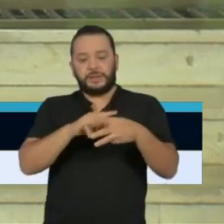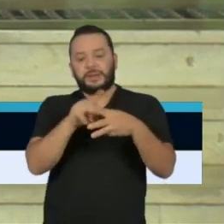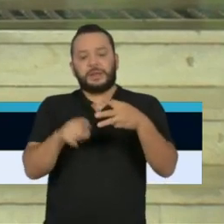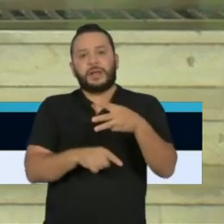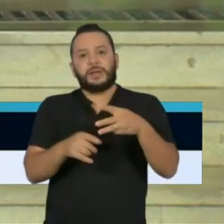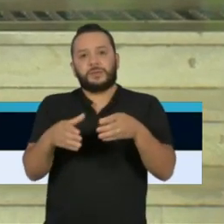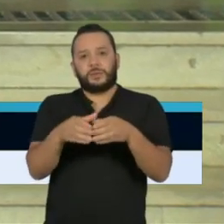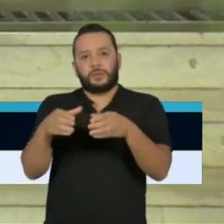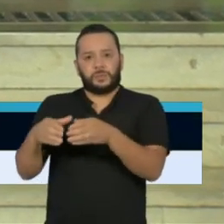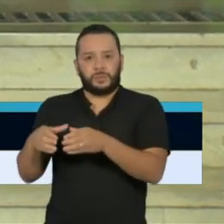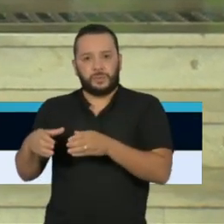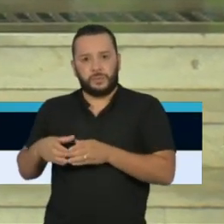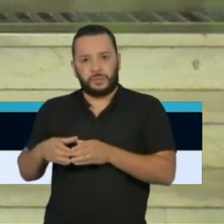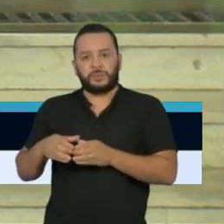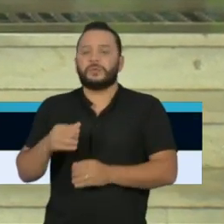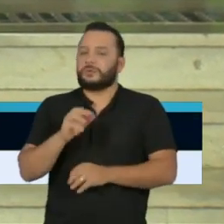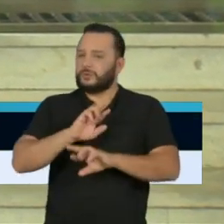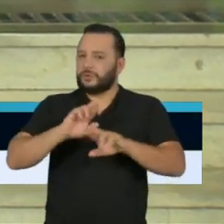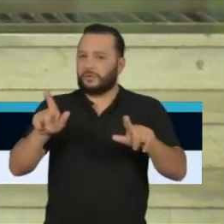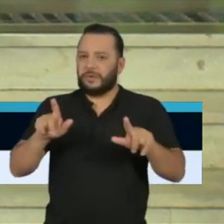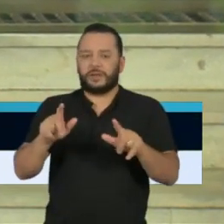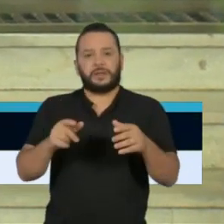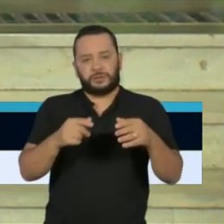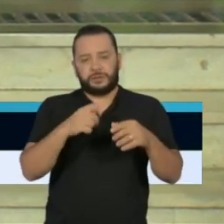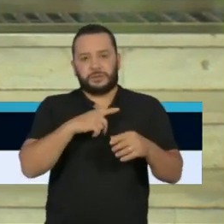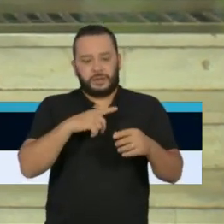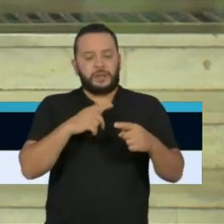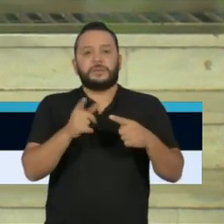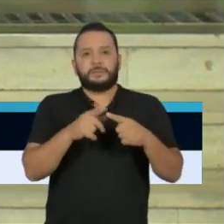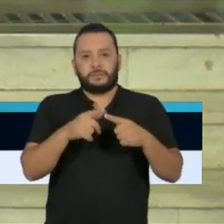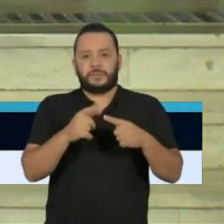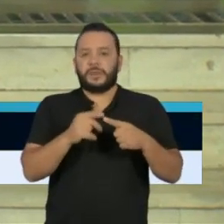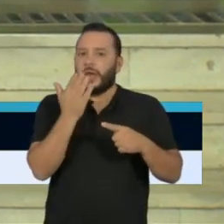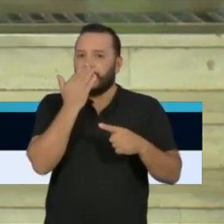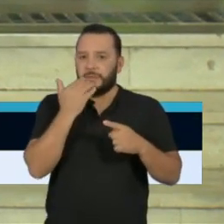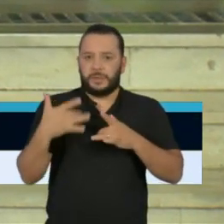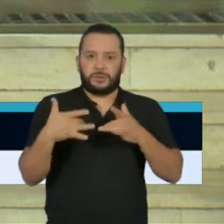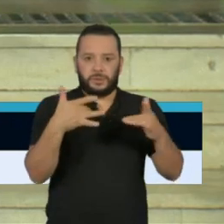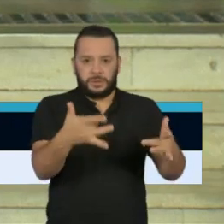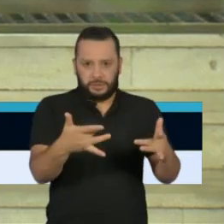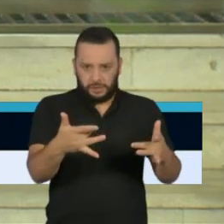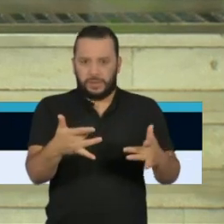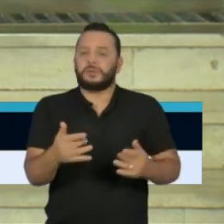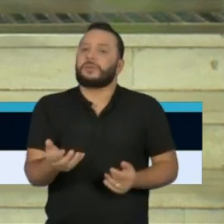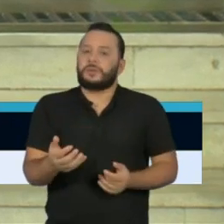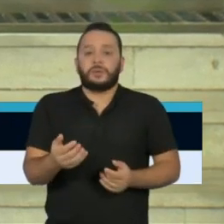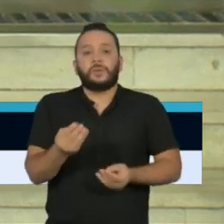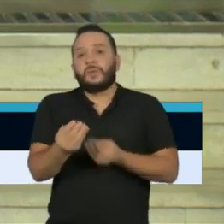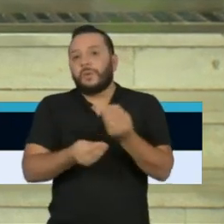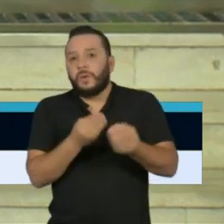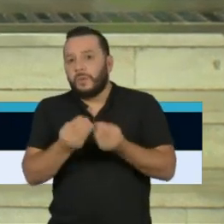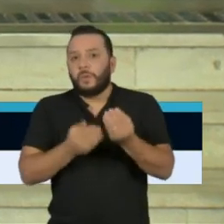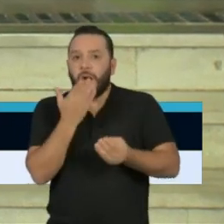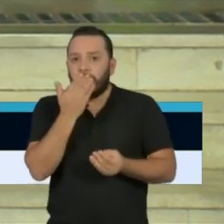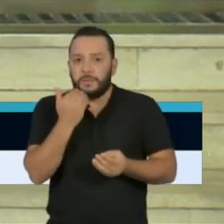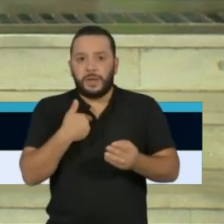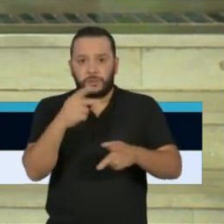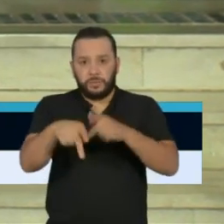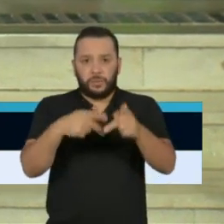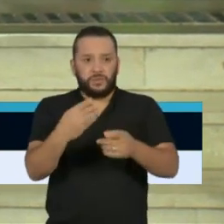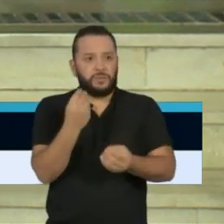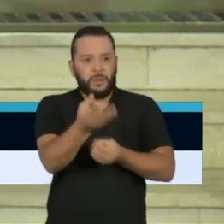diferentes. A gente está trabalhando com o alimento solidário, de uma forma que o alimento chegue para a